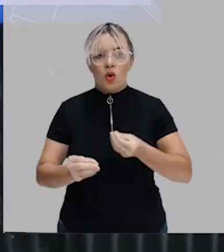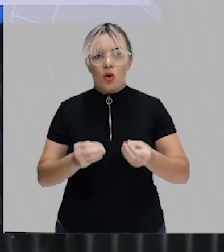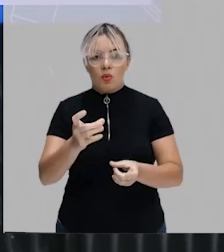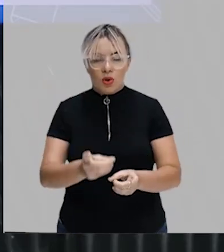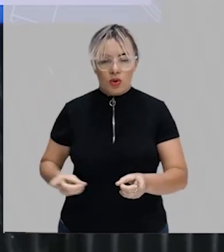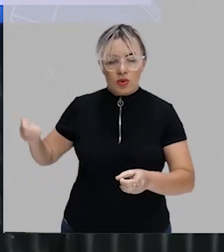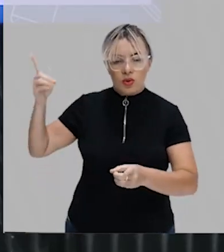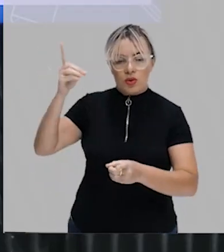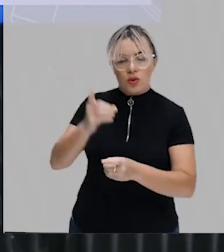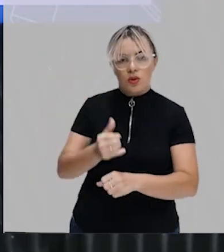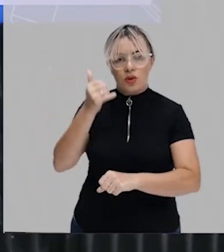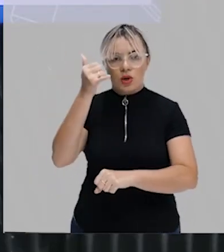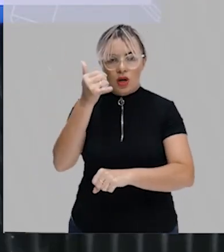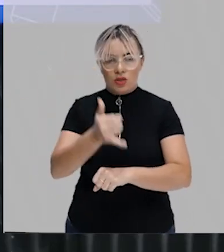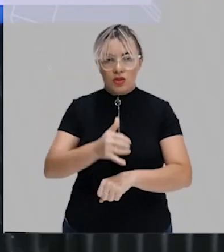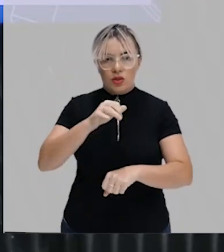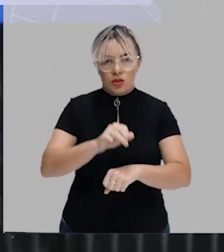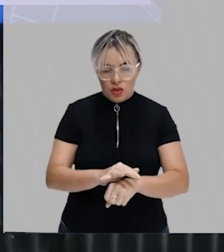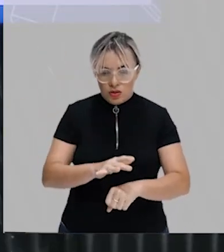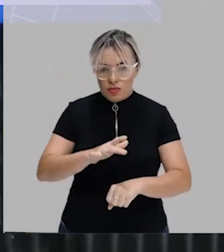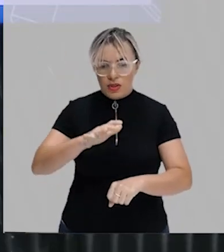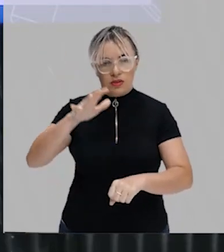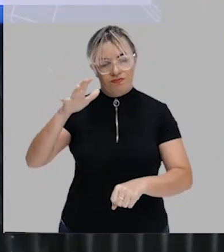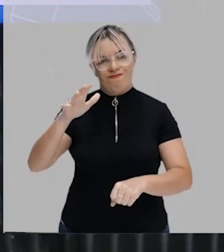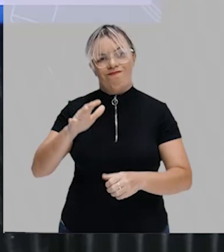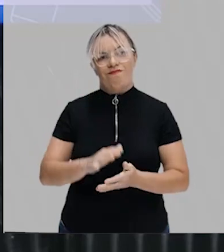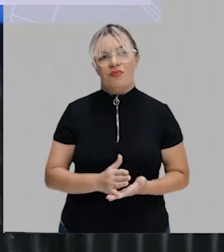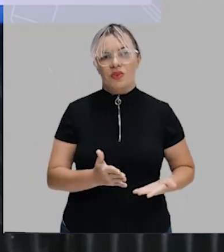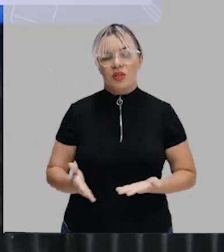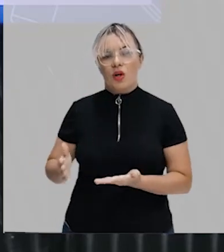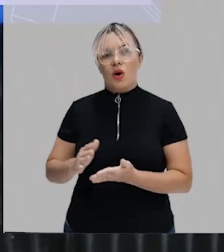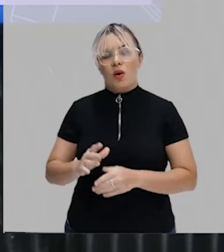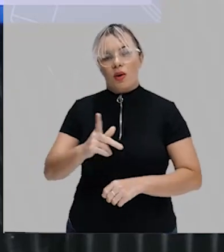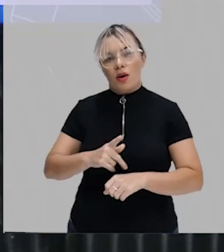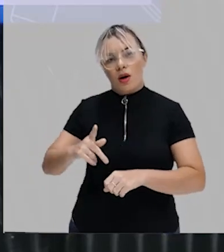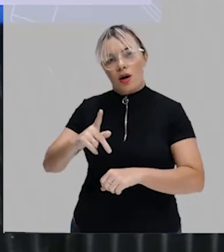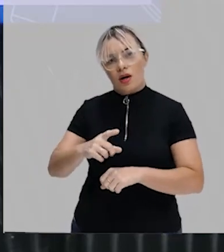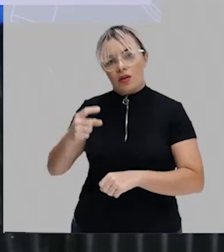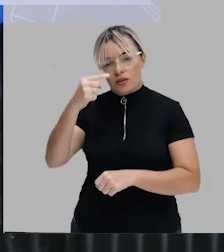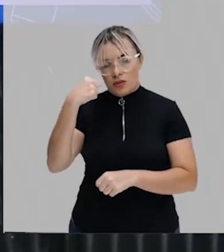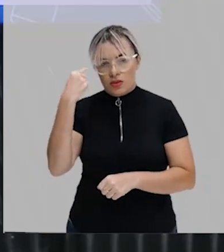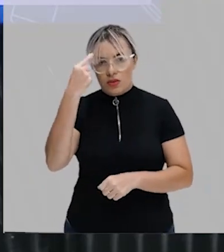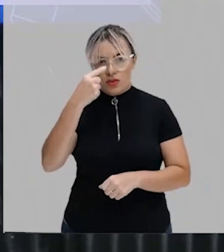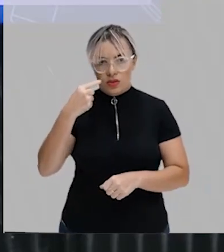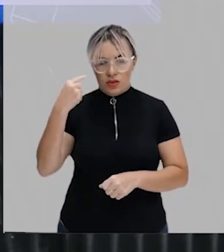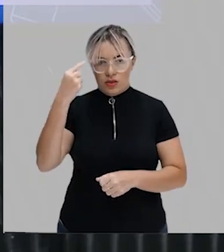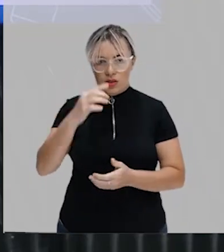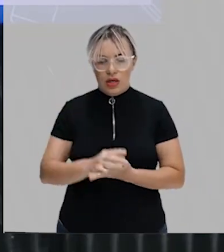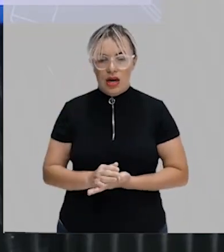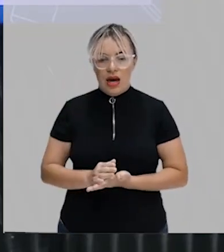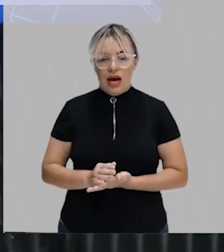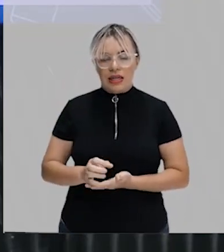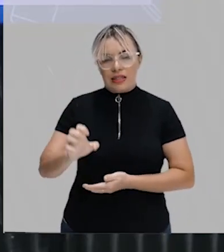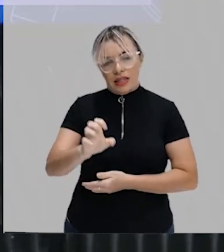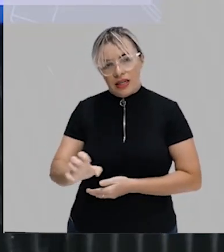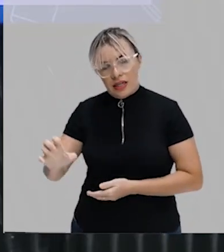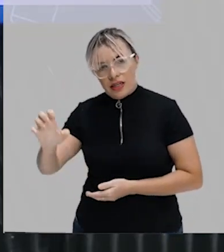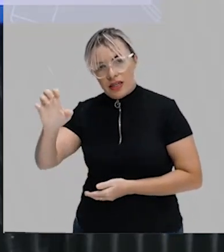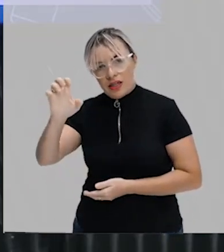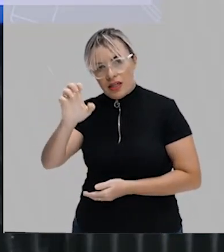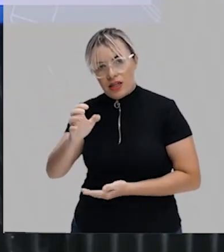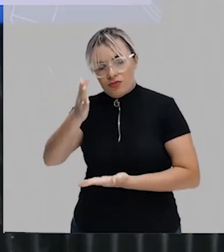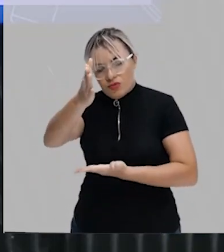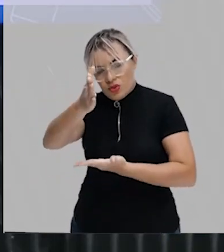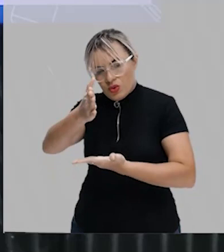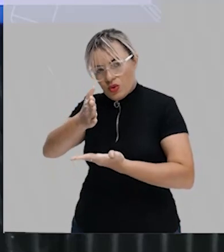metálicos dos espanhóis aqui na região do eixo Peru-Bolívia, nas